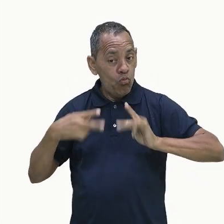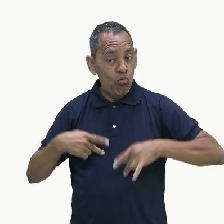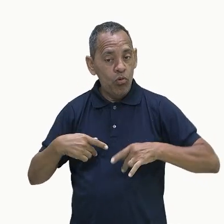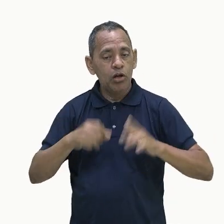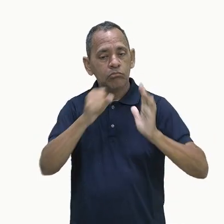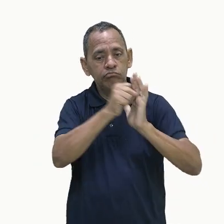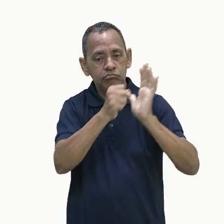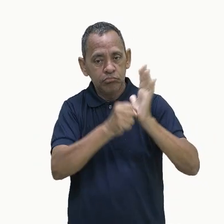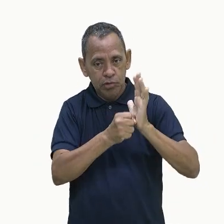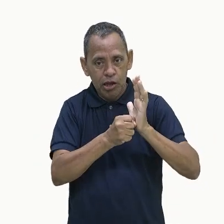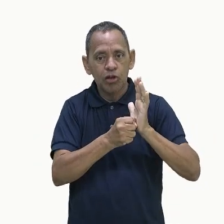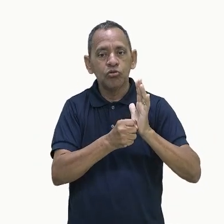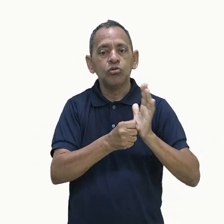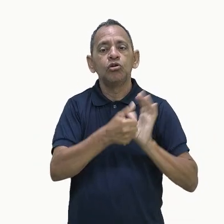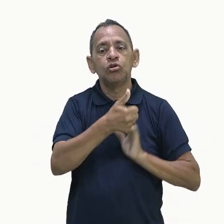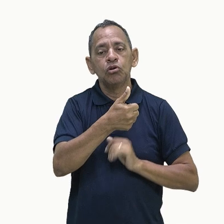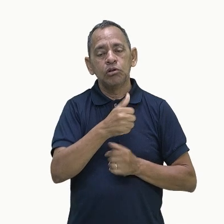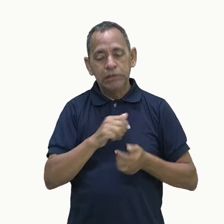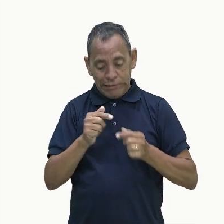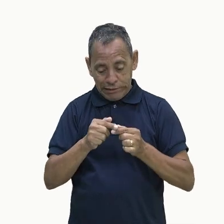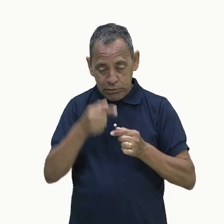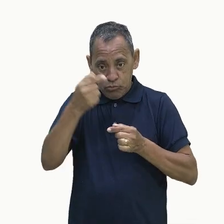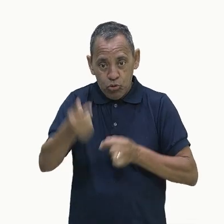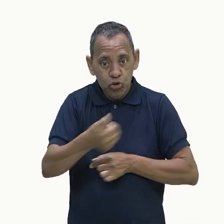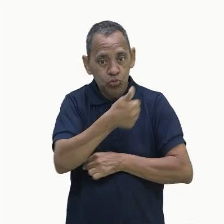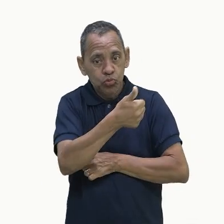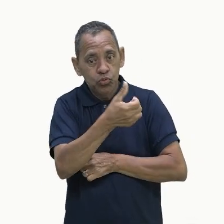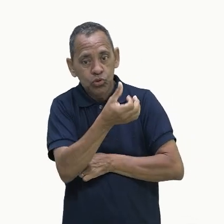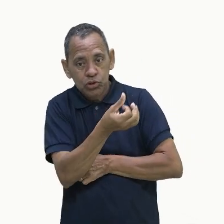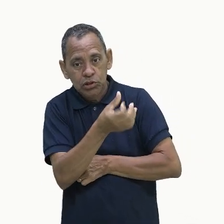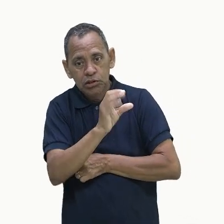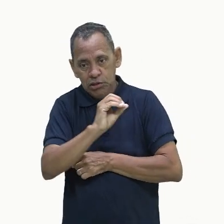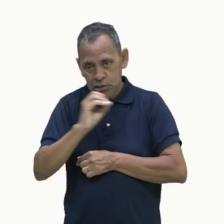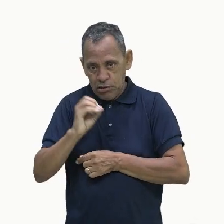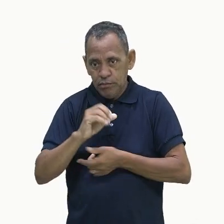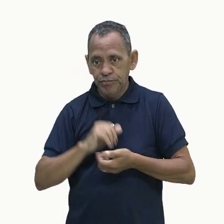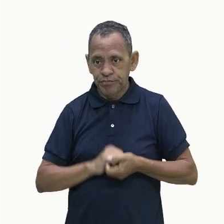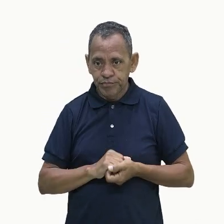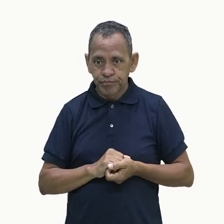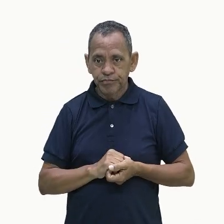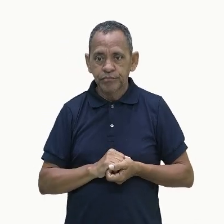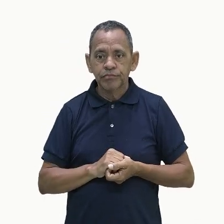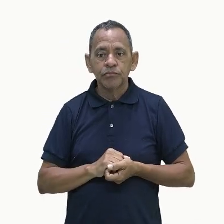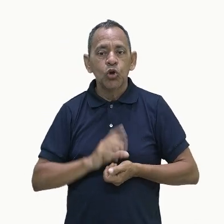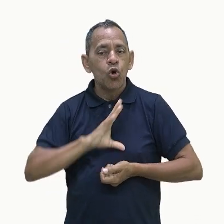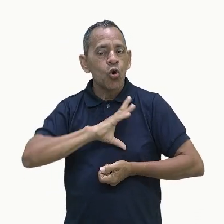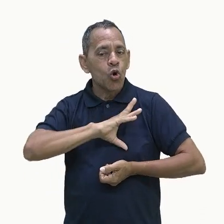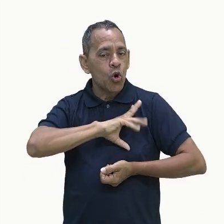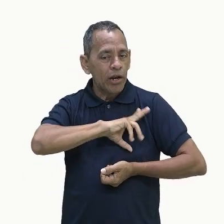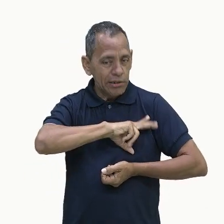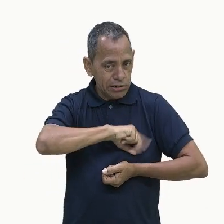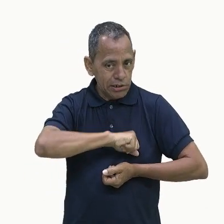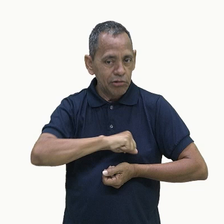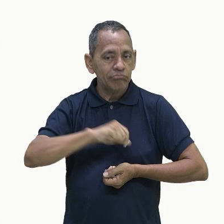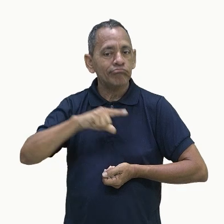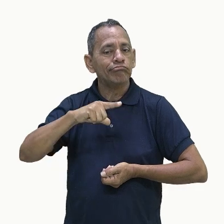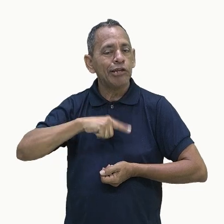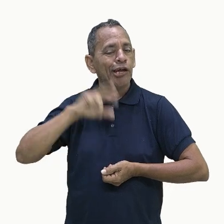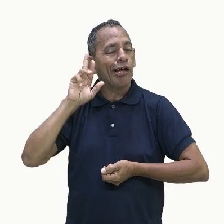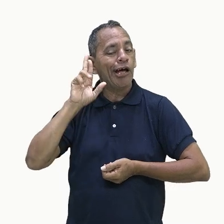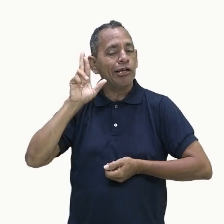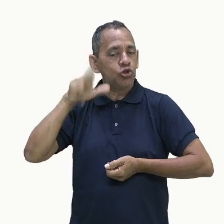séculos posteriores. Vejam aí. O coração tem